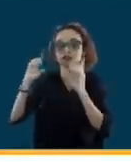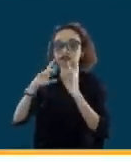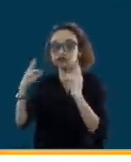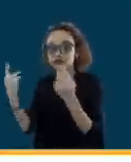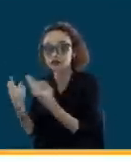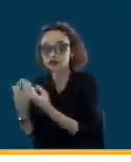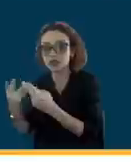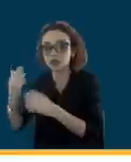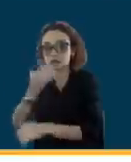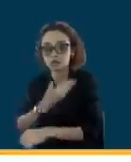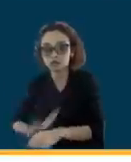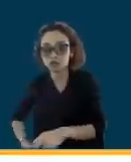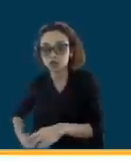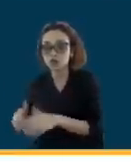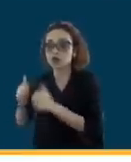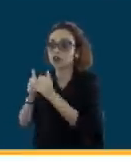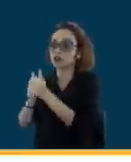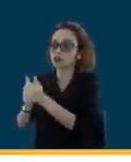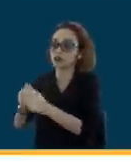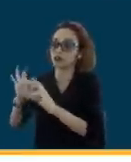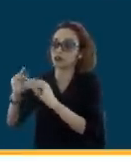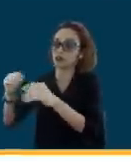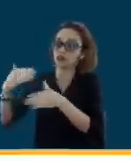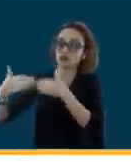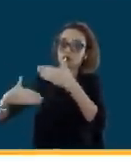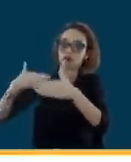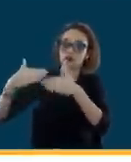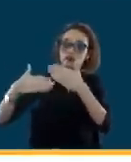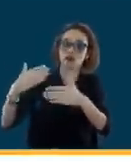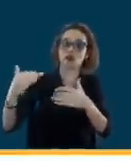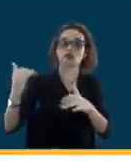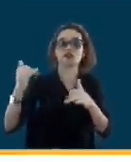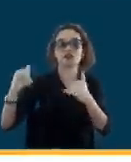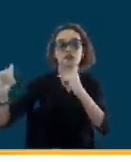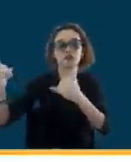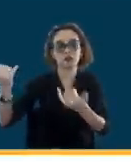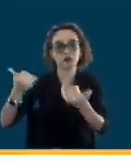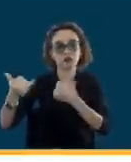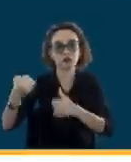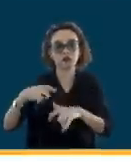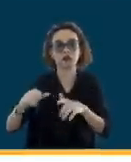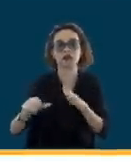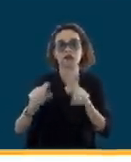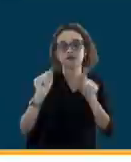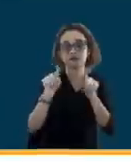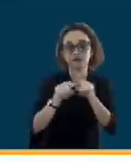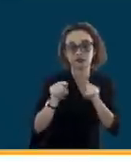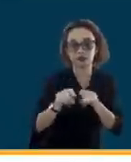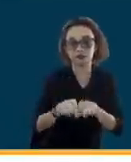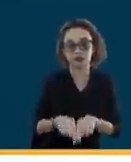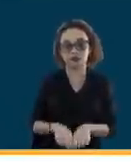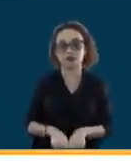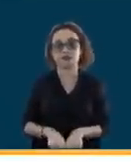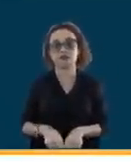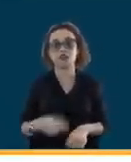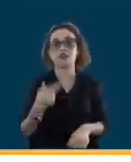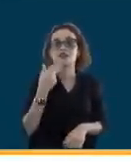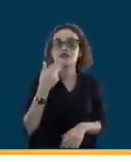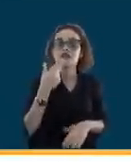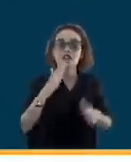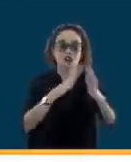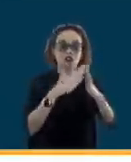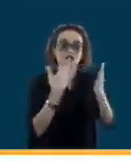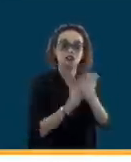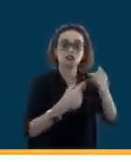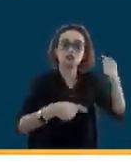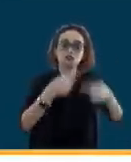acompanhando todo esse processo e trazendo sempre as informações em primeira mão. Quero dizer que a Escola de Políticas Culturais